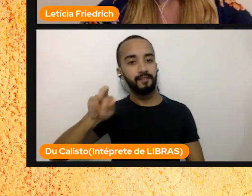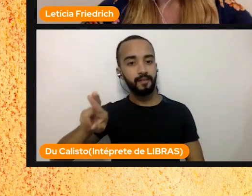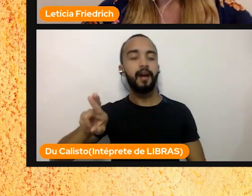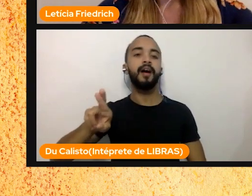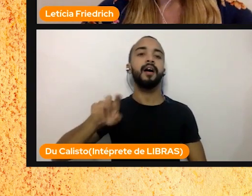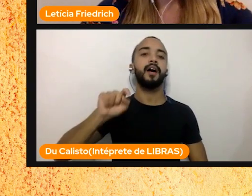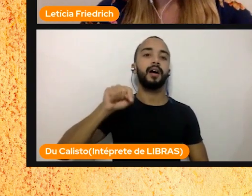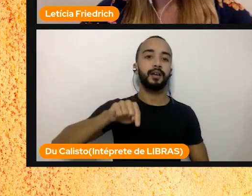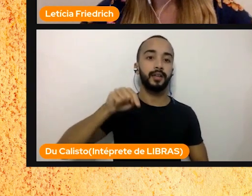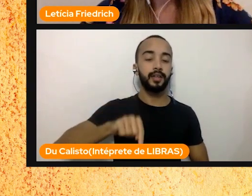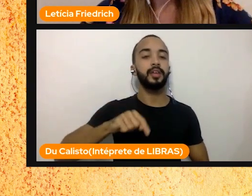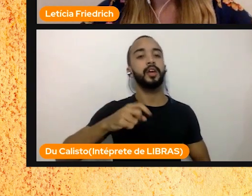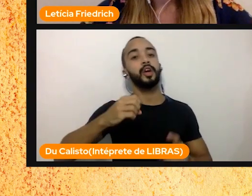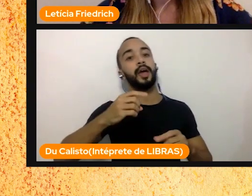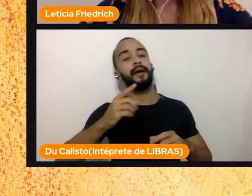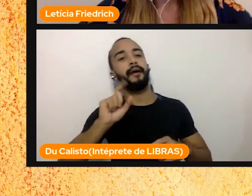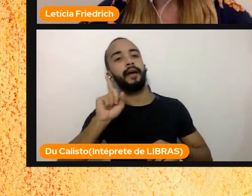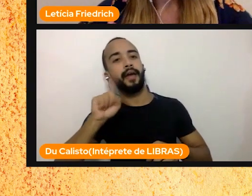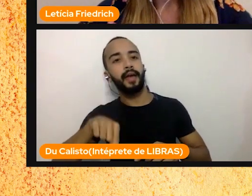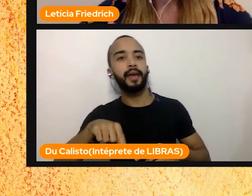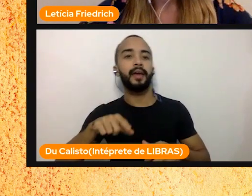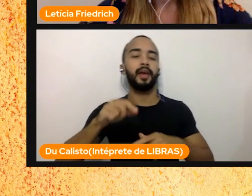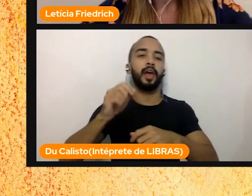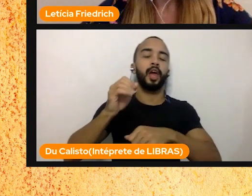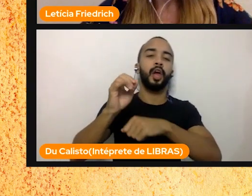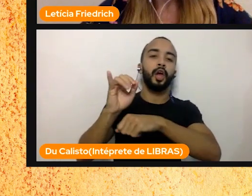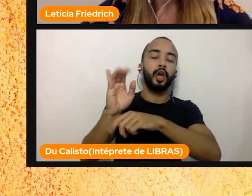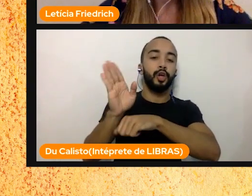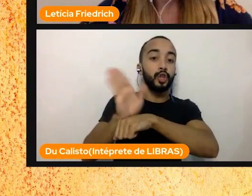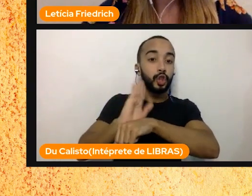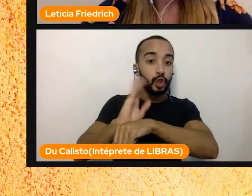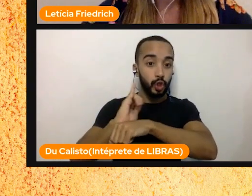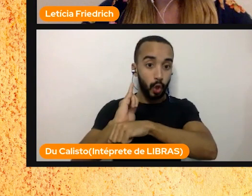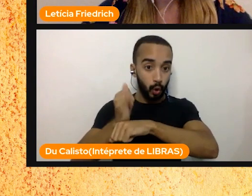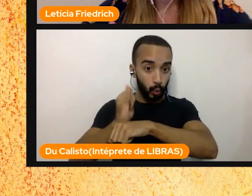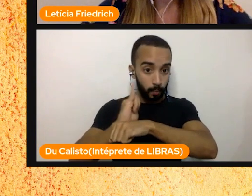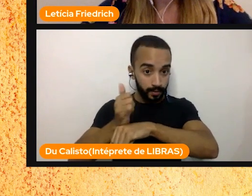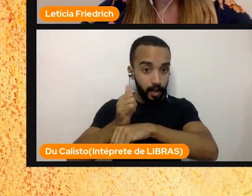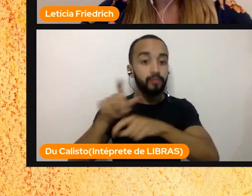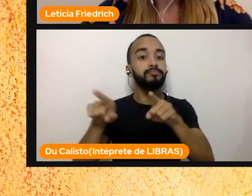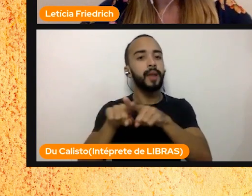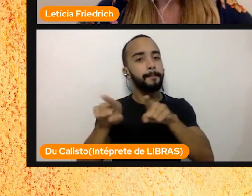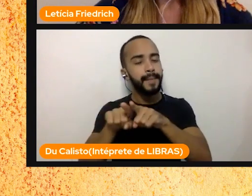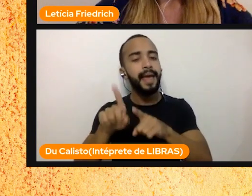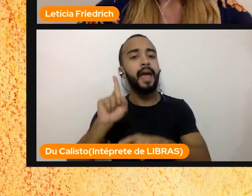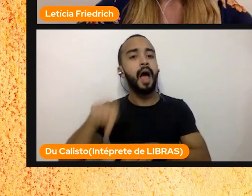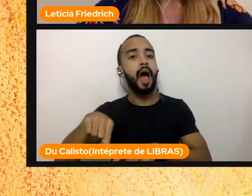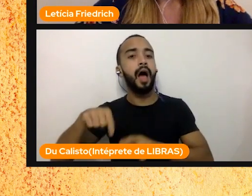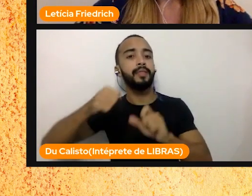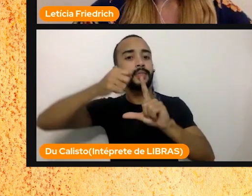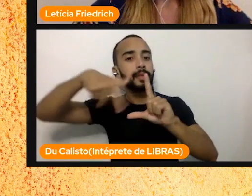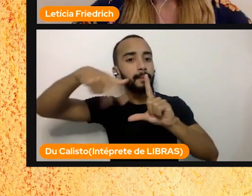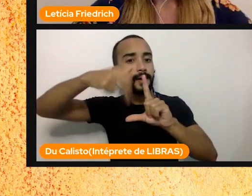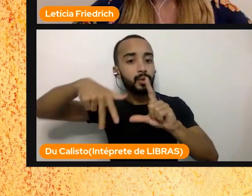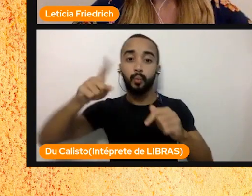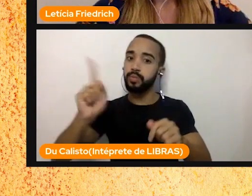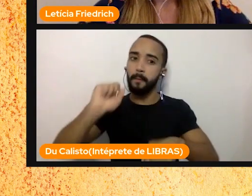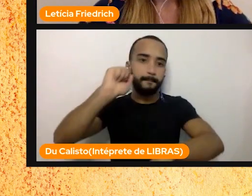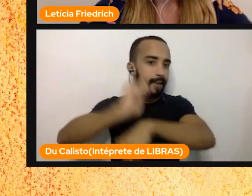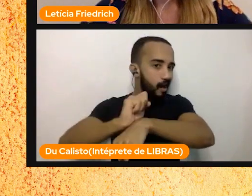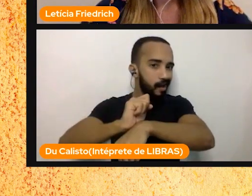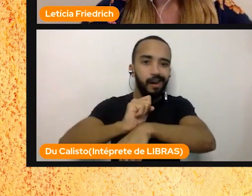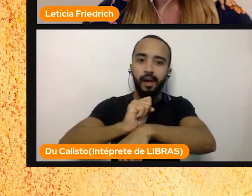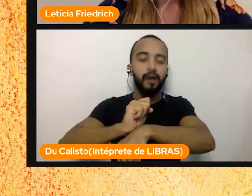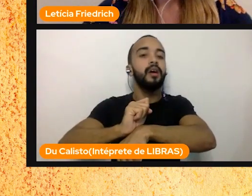a animação foram os únicos projetos que nós não paramos em nenhum momento, assim. Então, de fato,